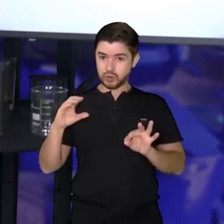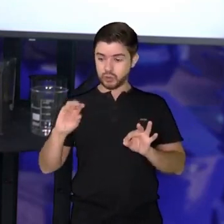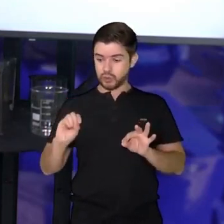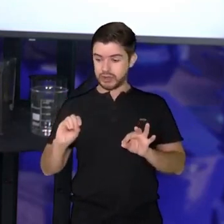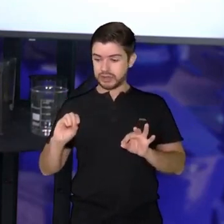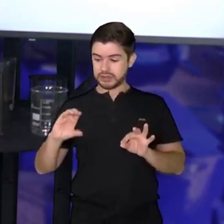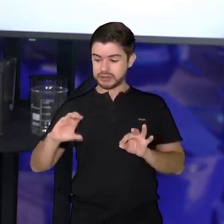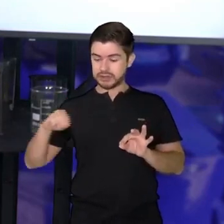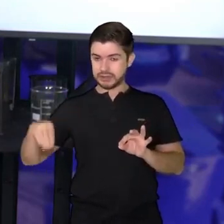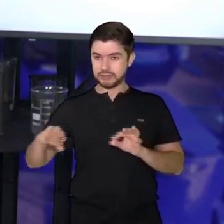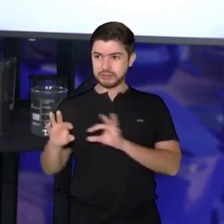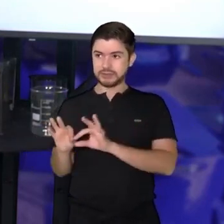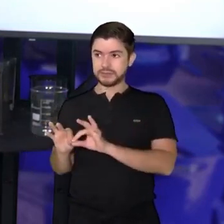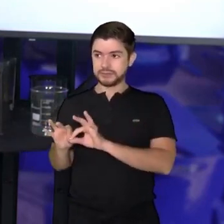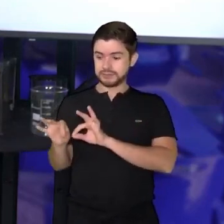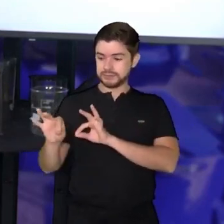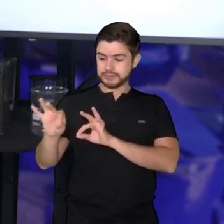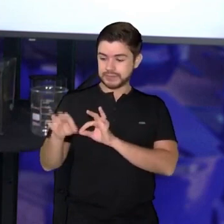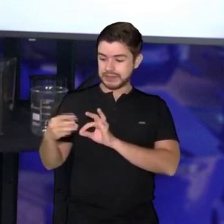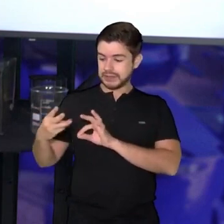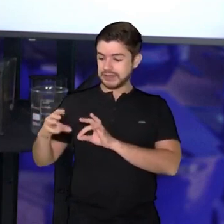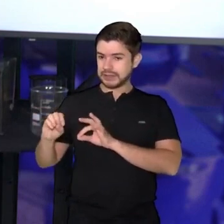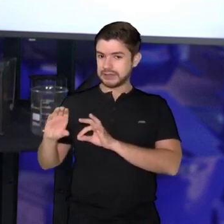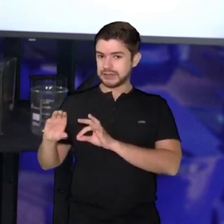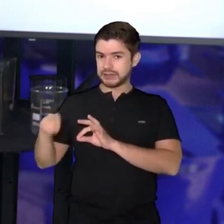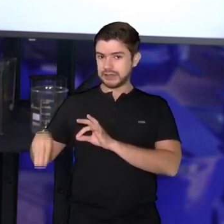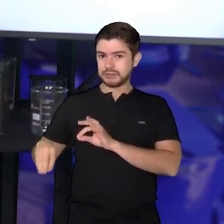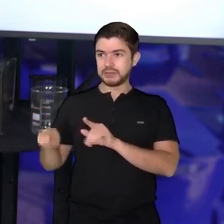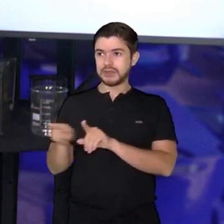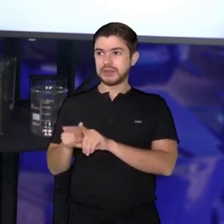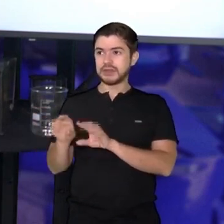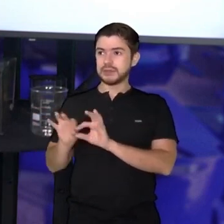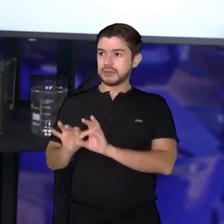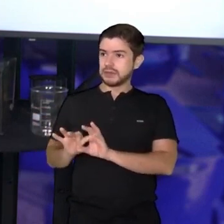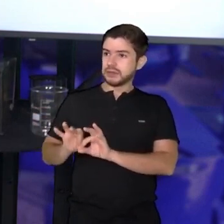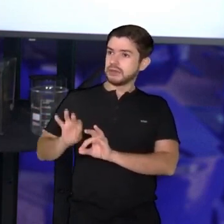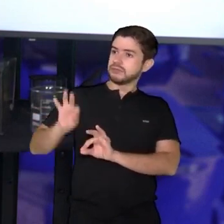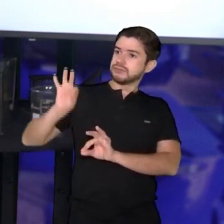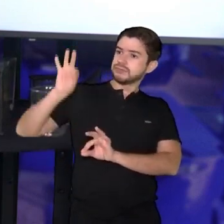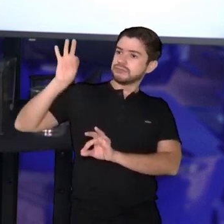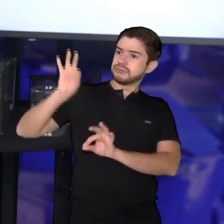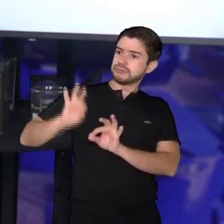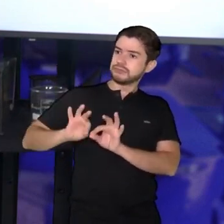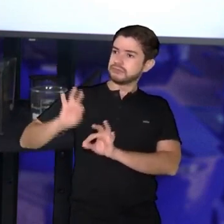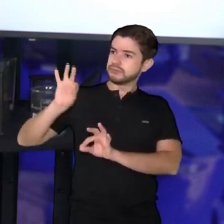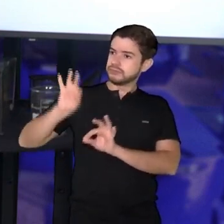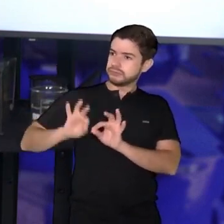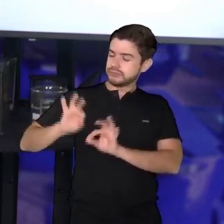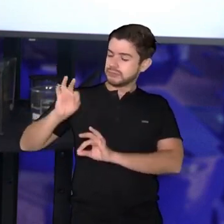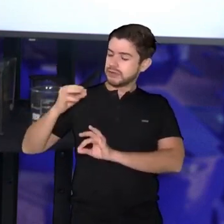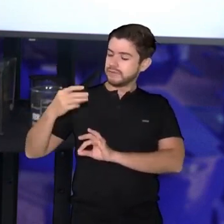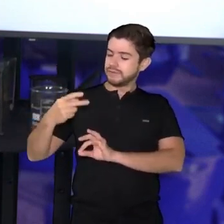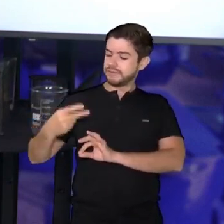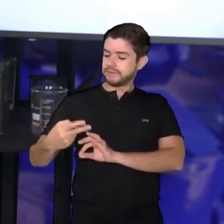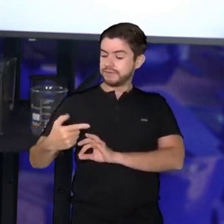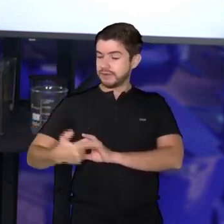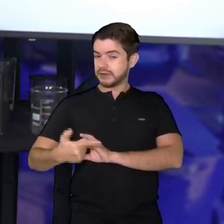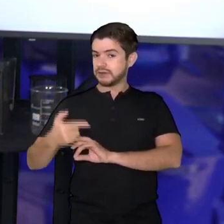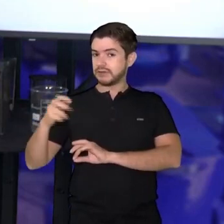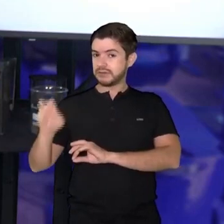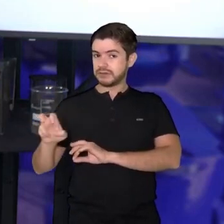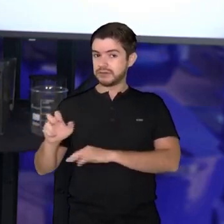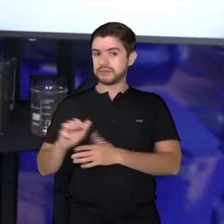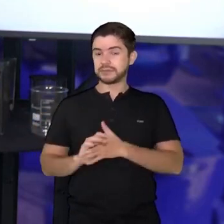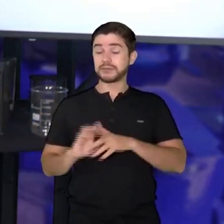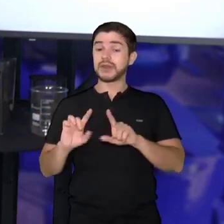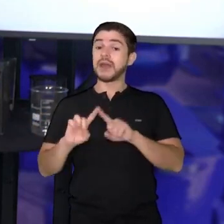comprimento, 30 centímetros aí na largura, né? E a altura total é 25 centímetros. Porém, a